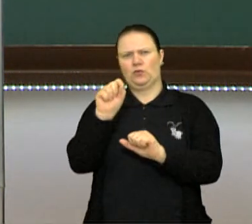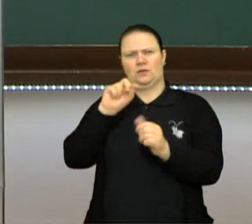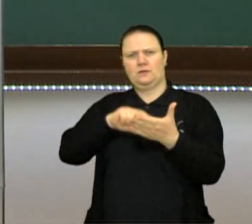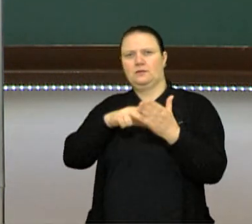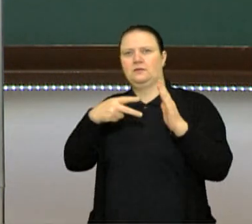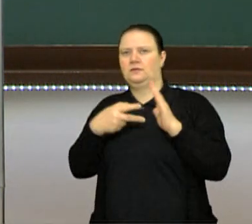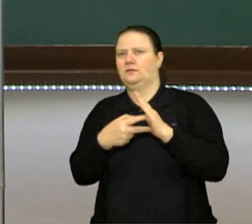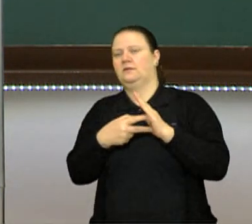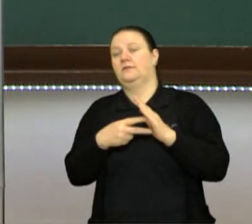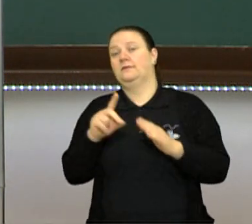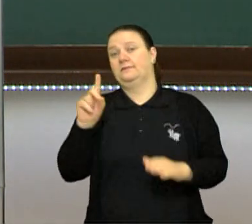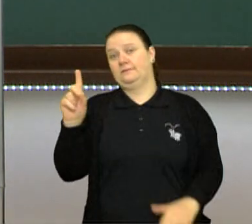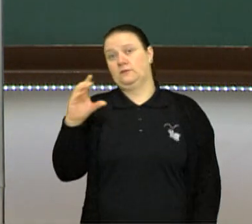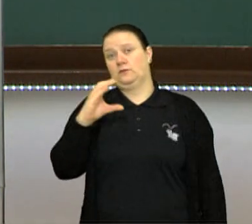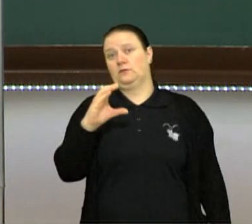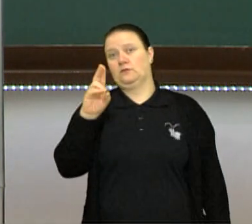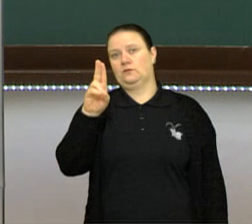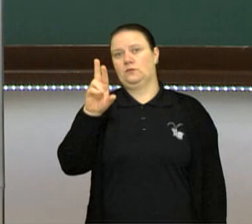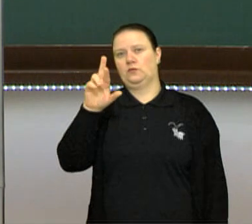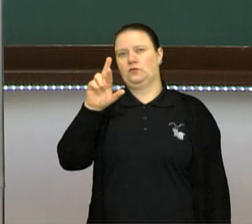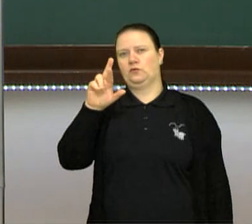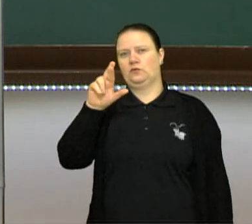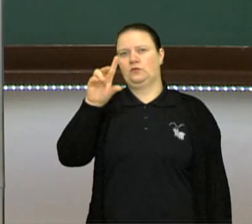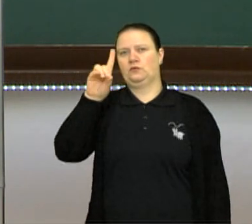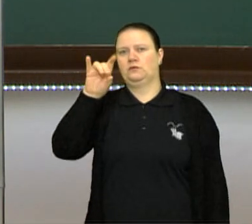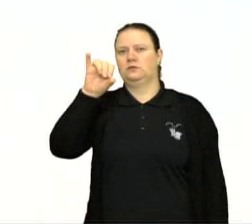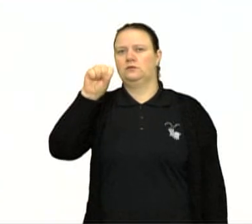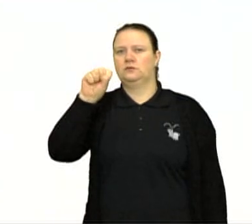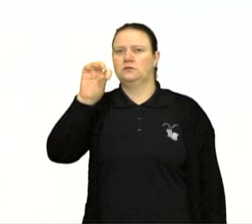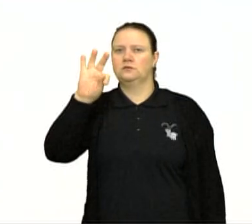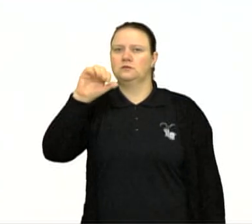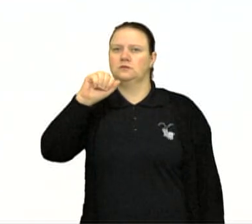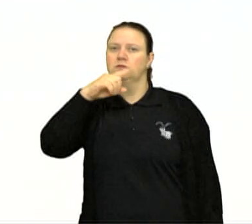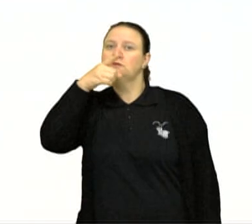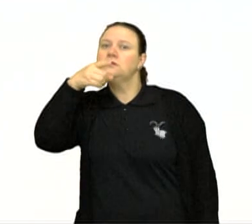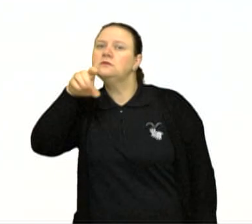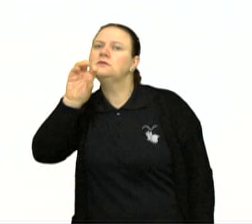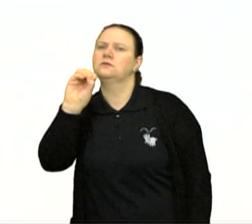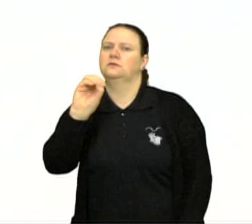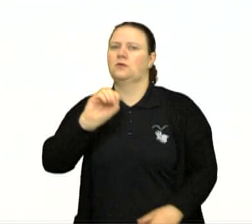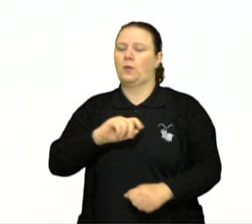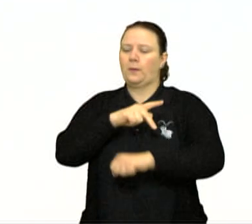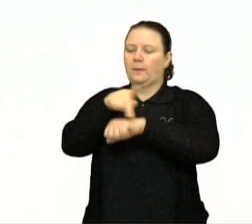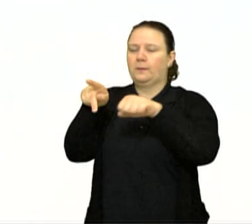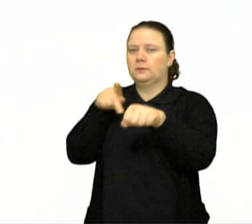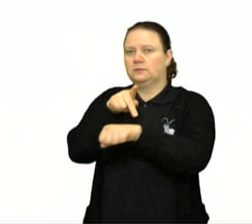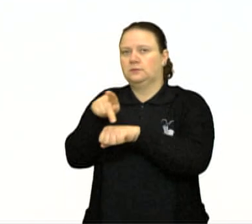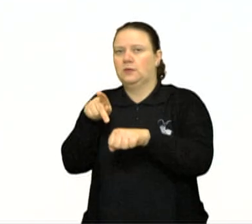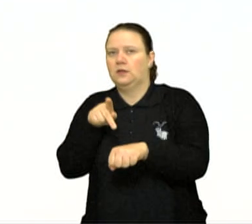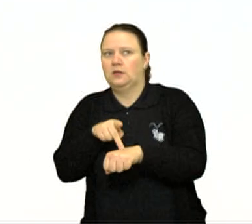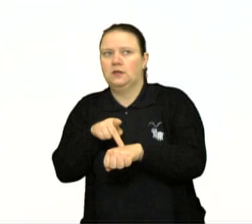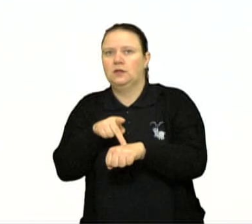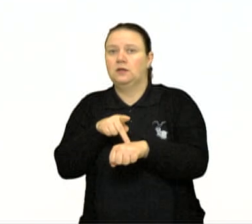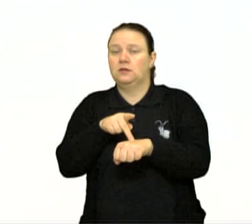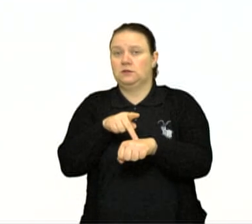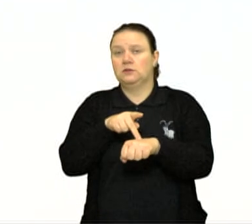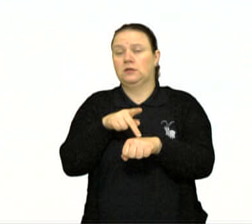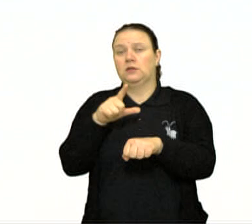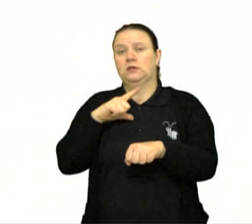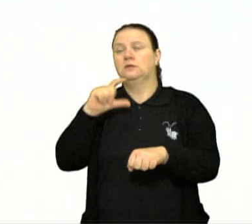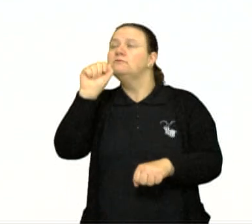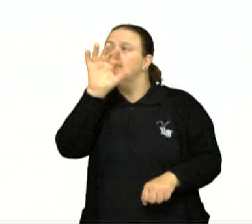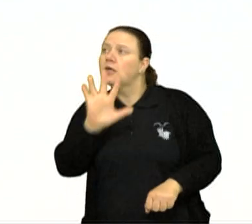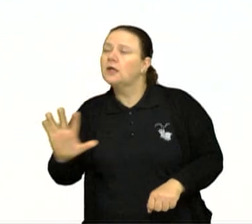seria esse Kurdistão? Então, o Kurdistão seria um país com uma identificação de